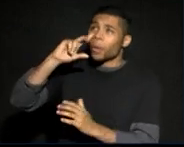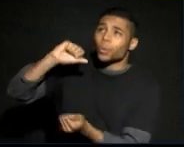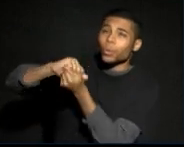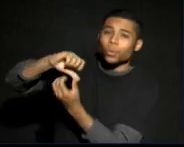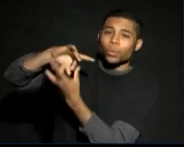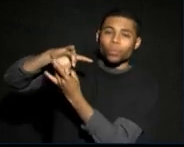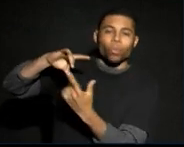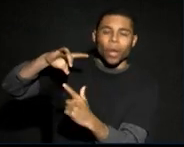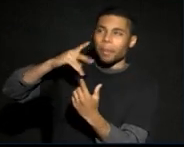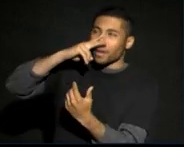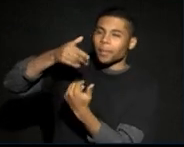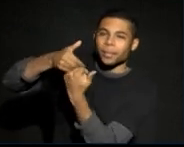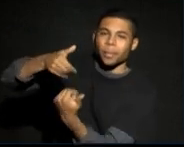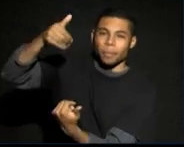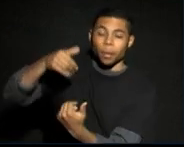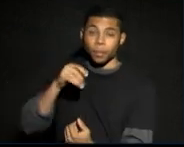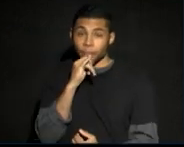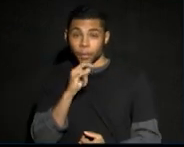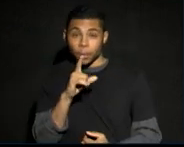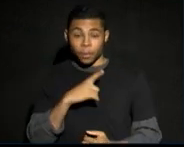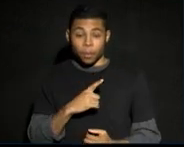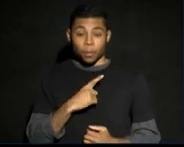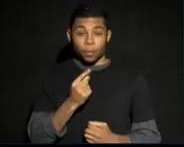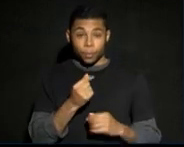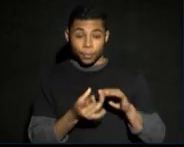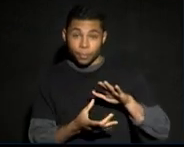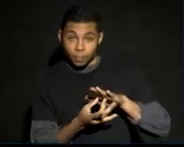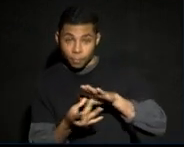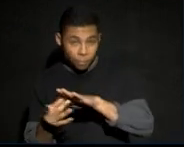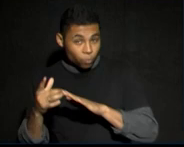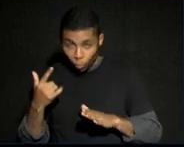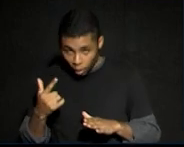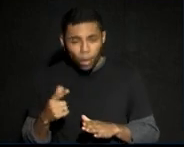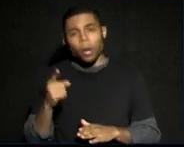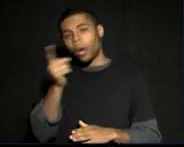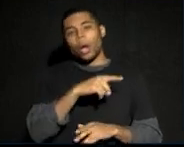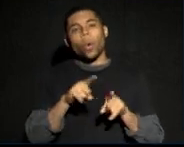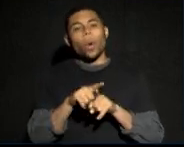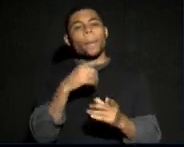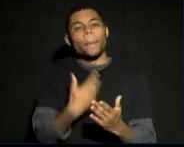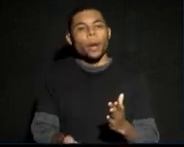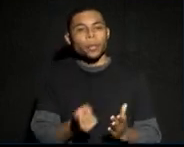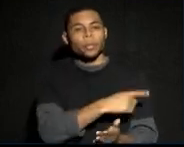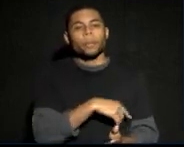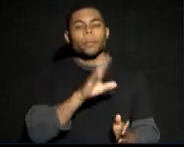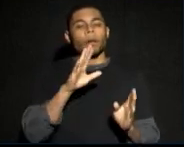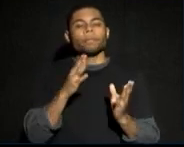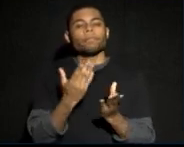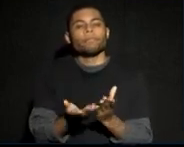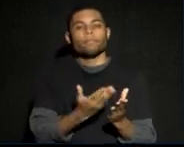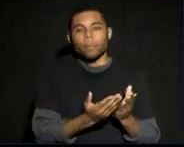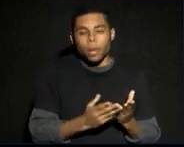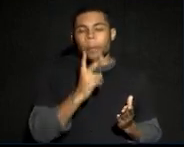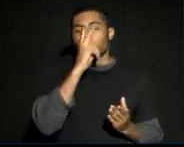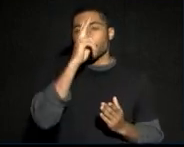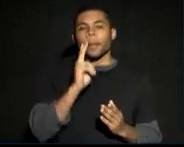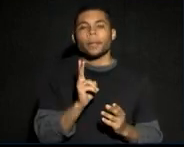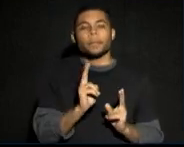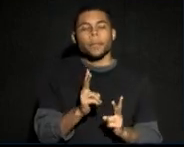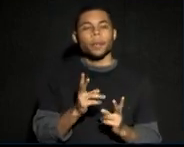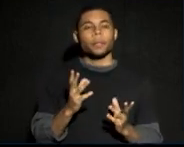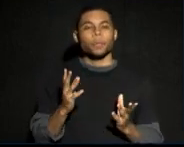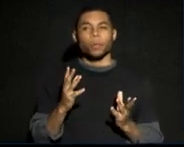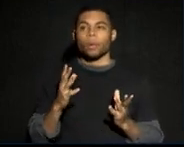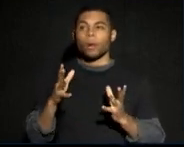tô na hora que você tira o subsídio você tira esse filtro do mercado faz um mercado mais Centralizado com você cresce a pizza para todo